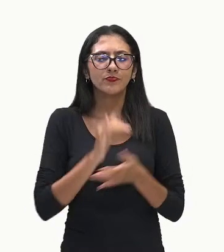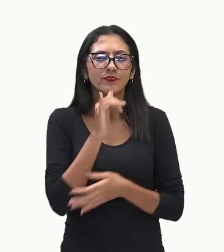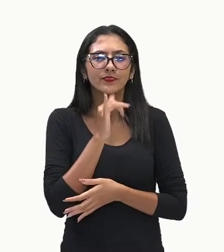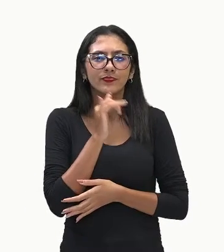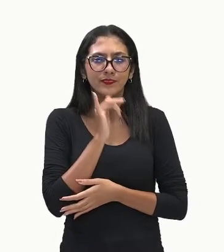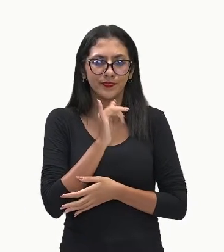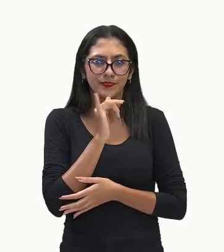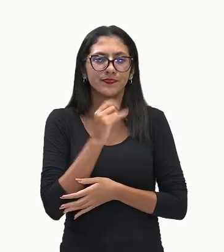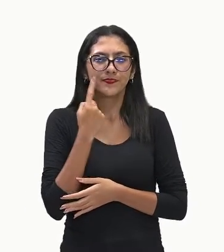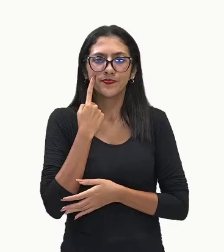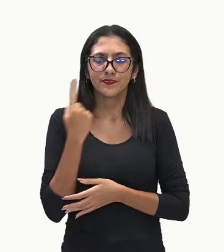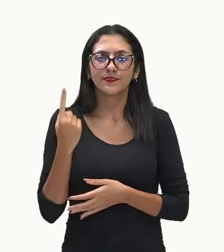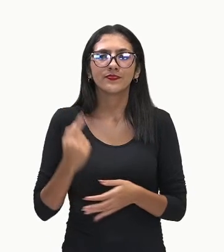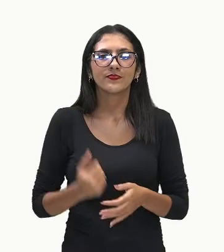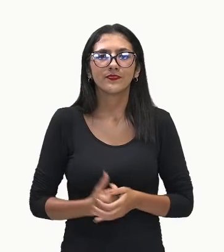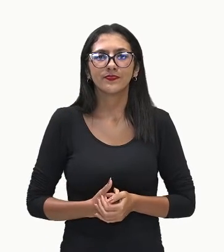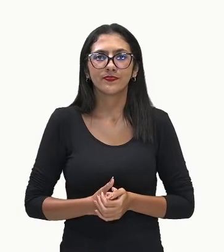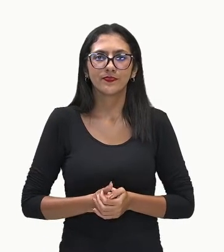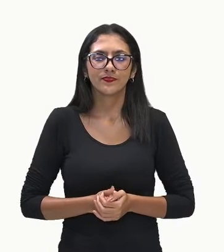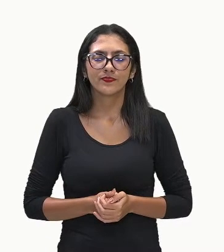Exemplo de número 2.